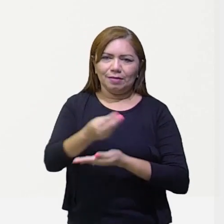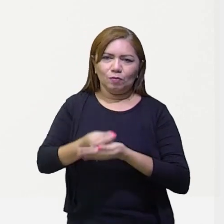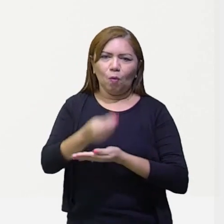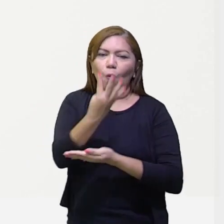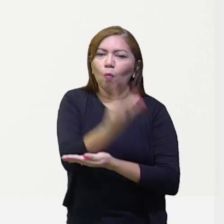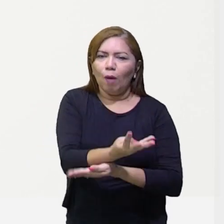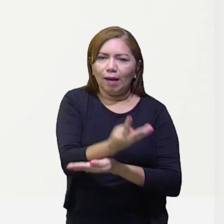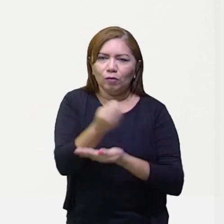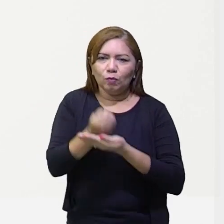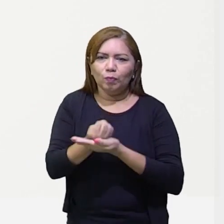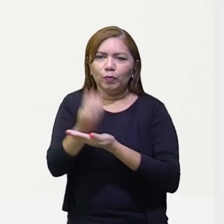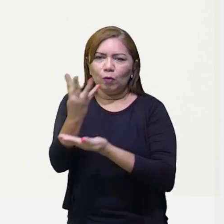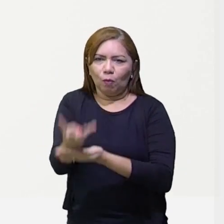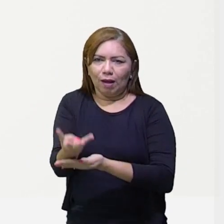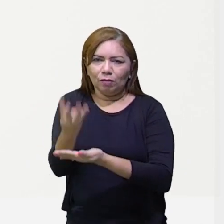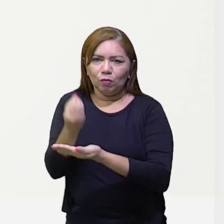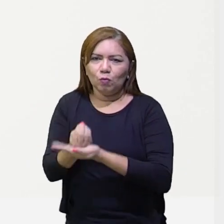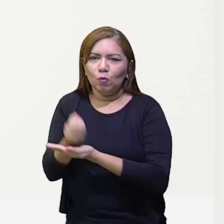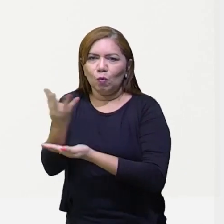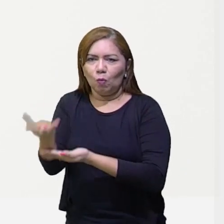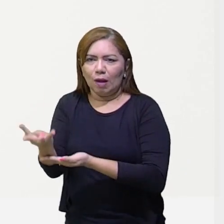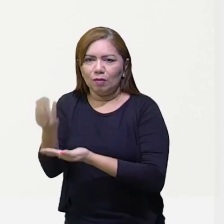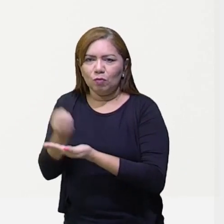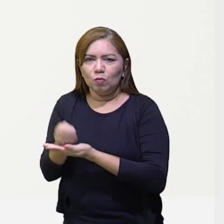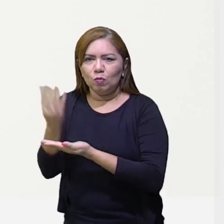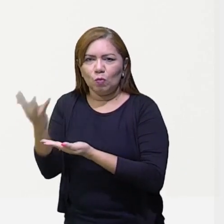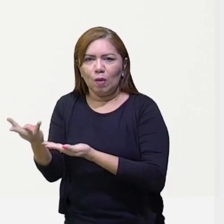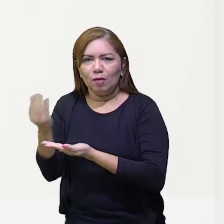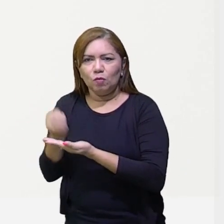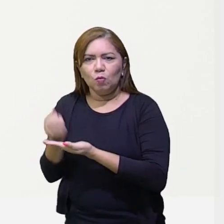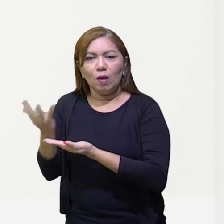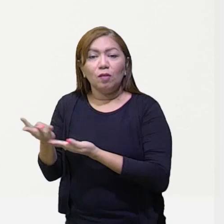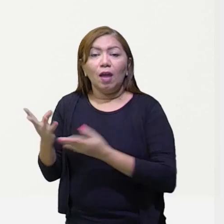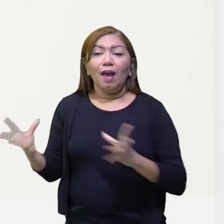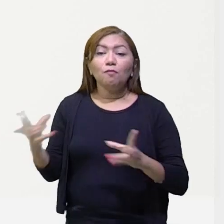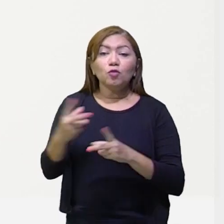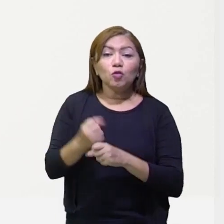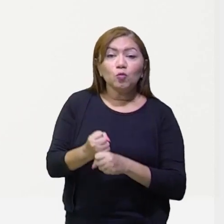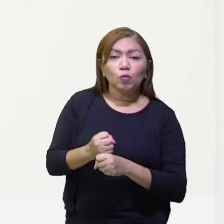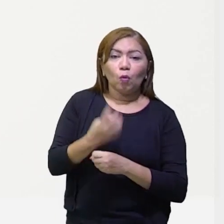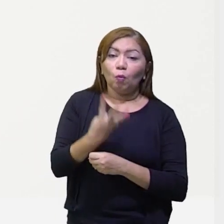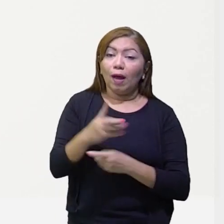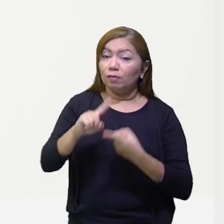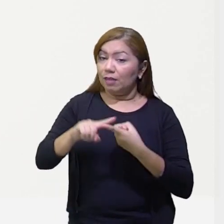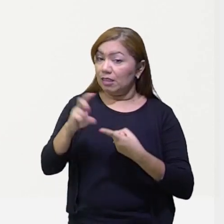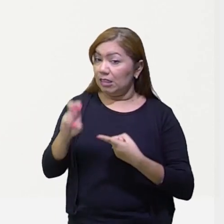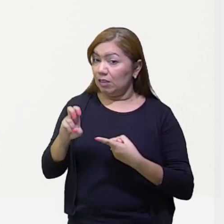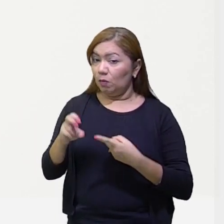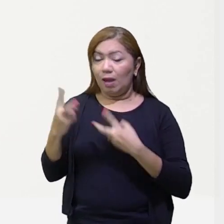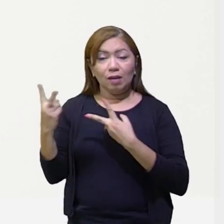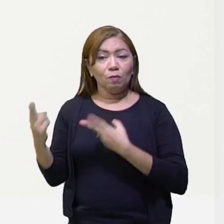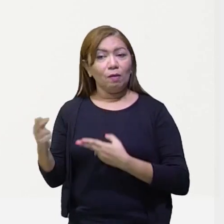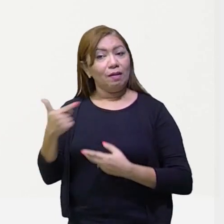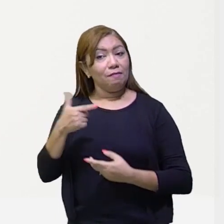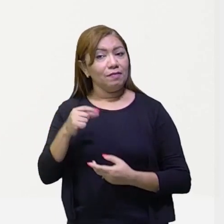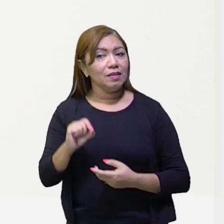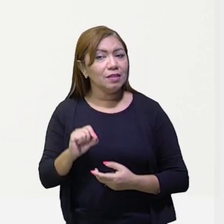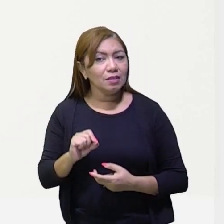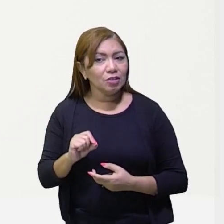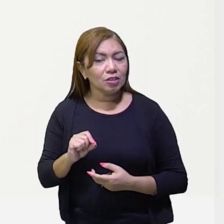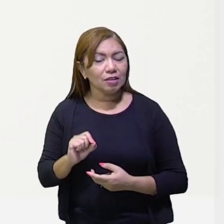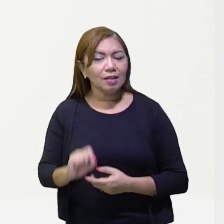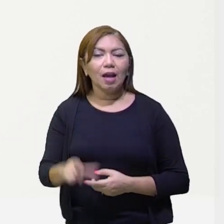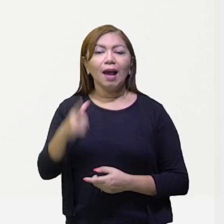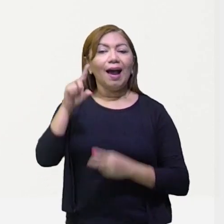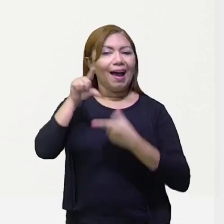ó, 4 vezes 5, qual é o total? 20. Ou seja, professor, a